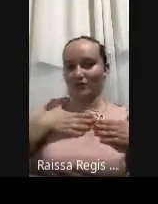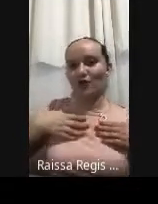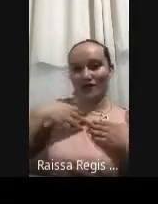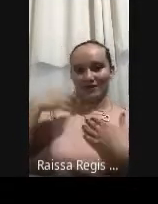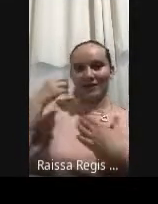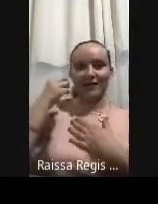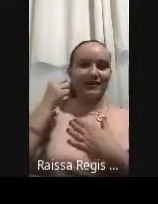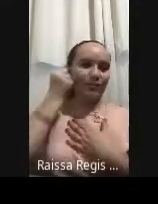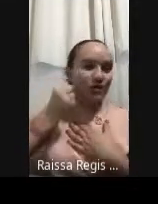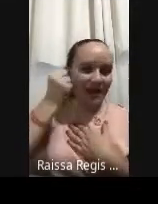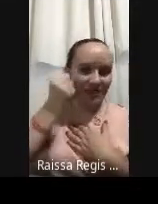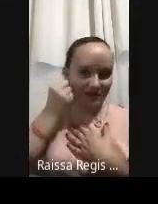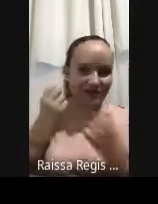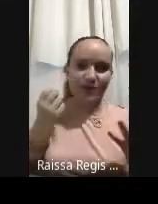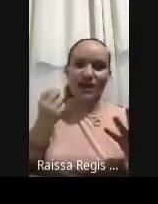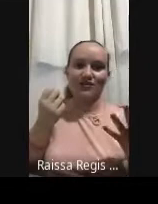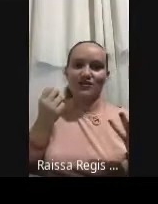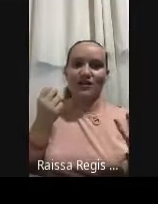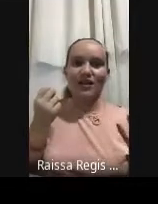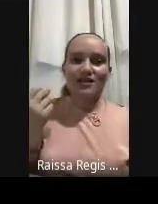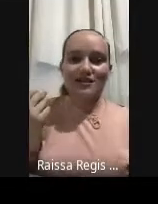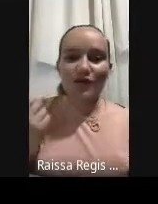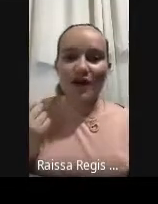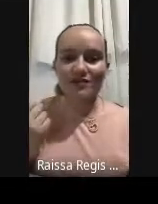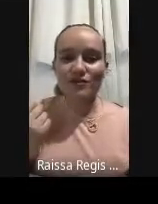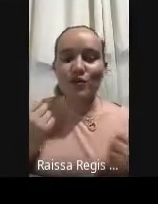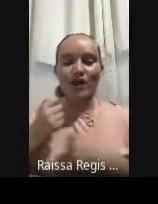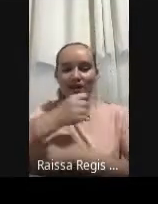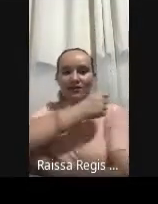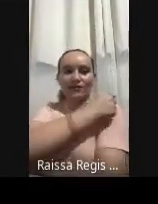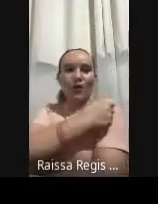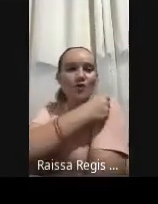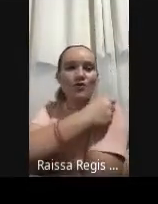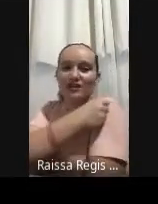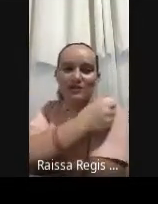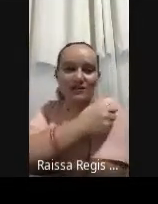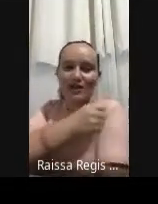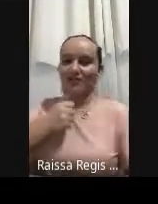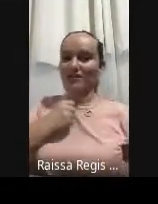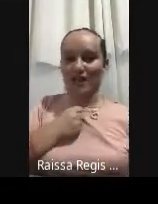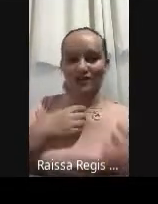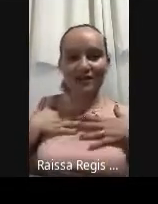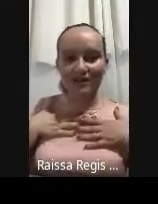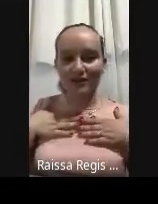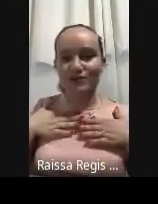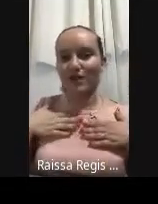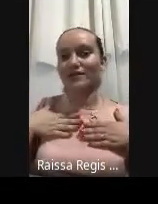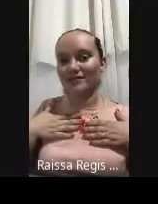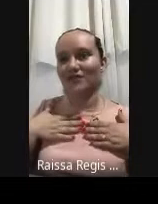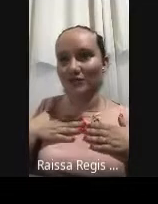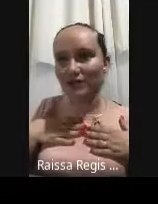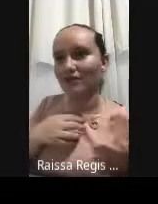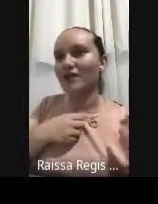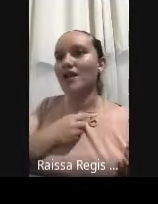região. Se eu faço aqui, na bochecha, isso aqui não é saudade. Se eu faço aqui no ombro, isso aqui não é saudade. Saudade é aqui. Então, o sinal ele tem